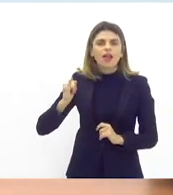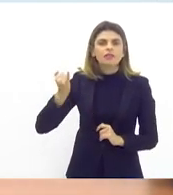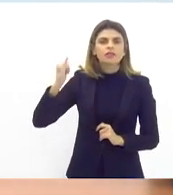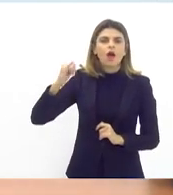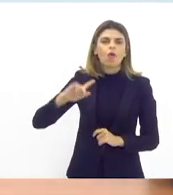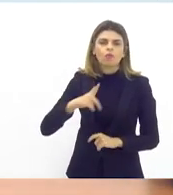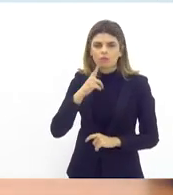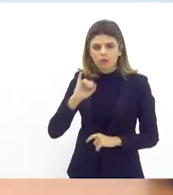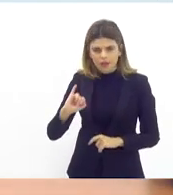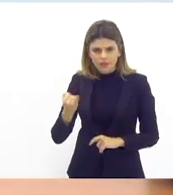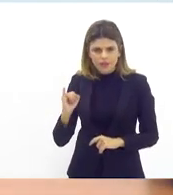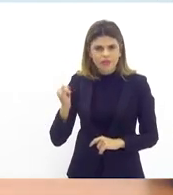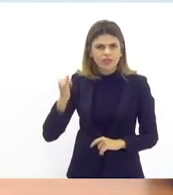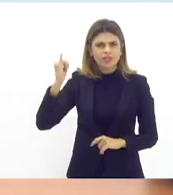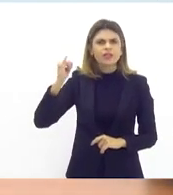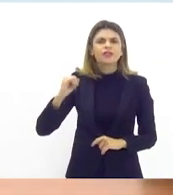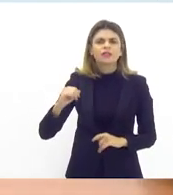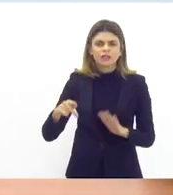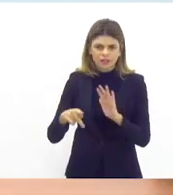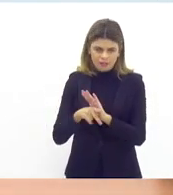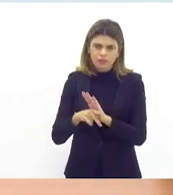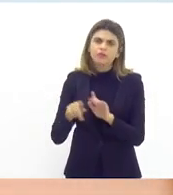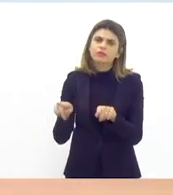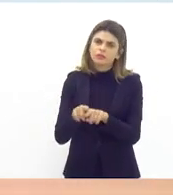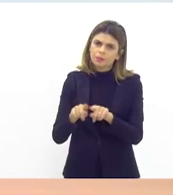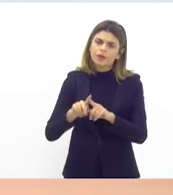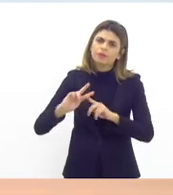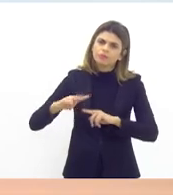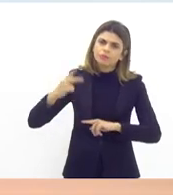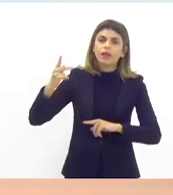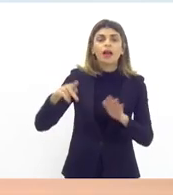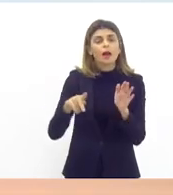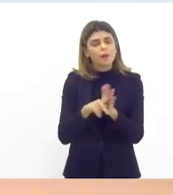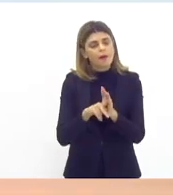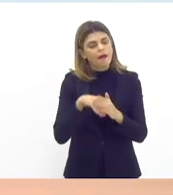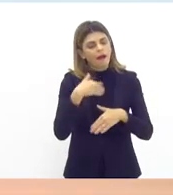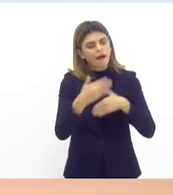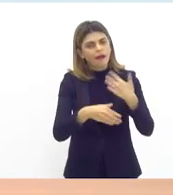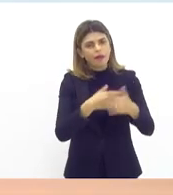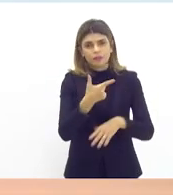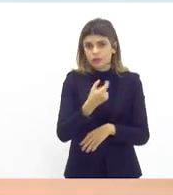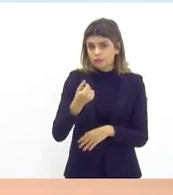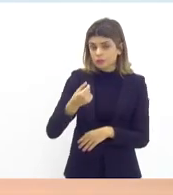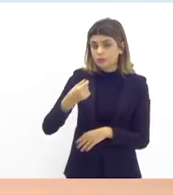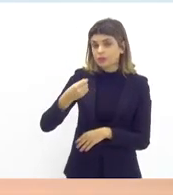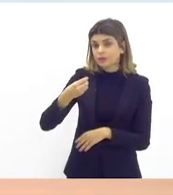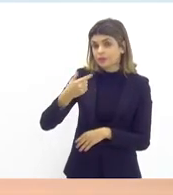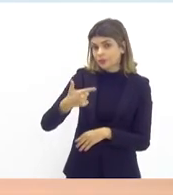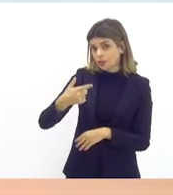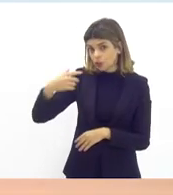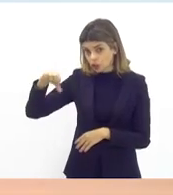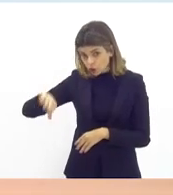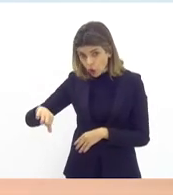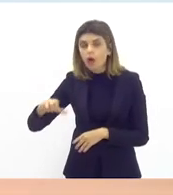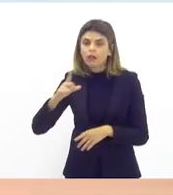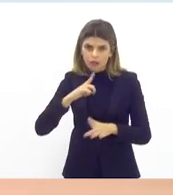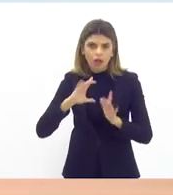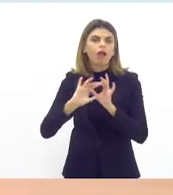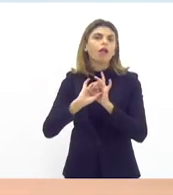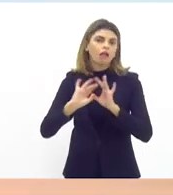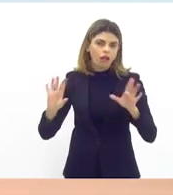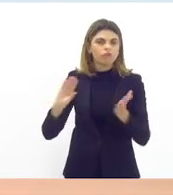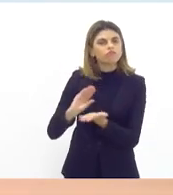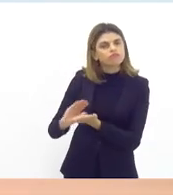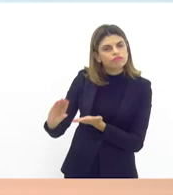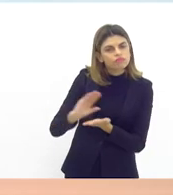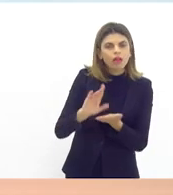mês você libera um 240 avos, no segundo mês um 239 e por aí vai. E esses recursos têm poder liberatório para fins de pagamento do IBS e vão